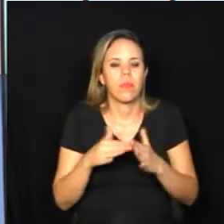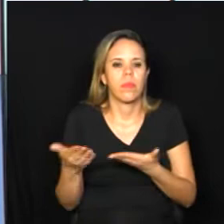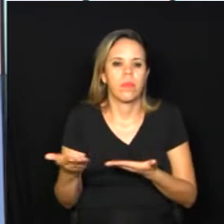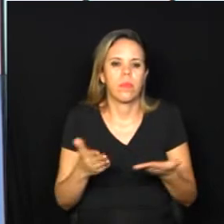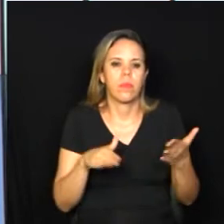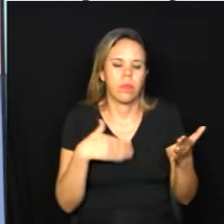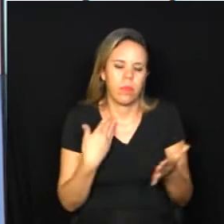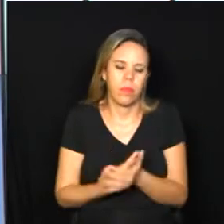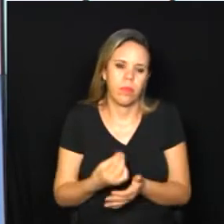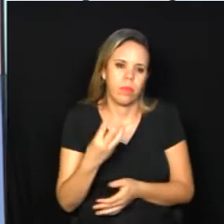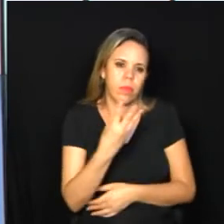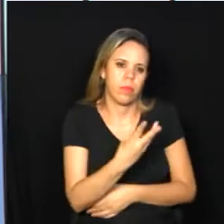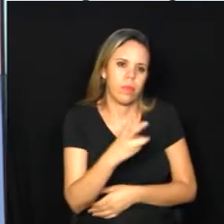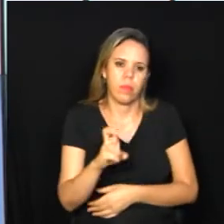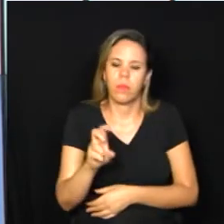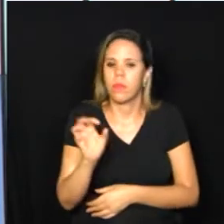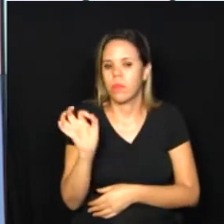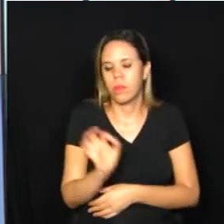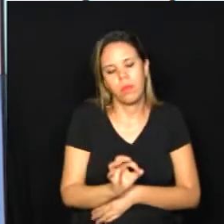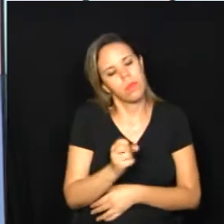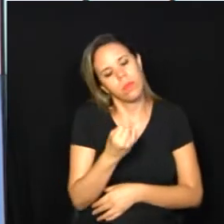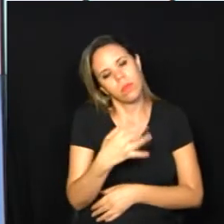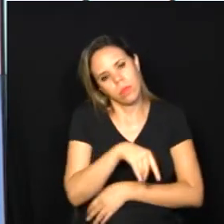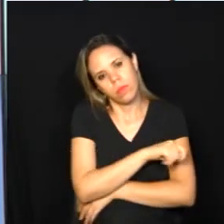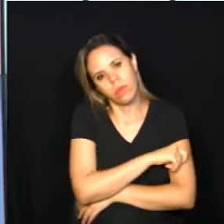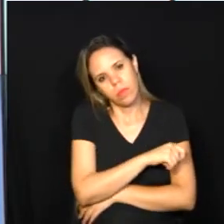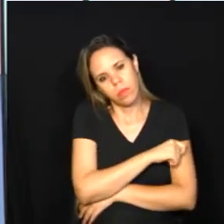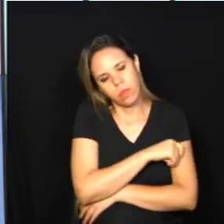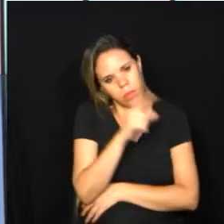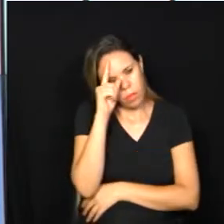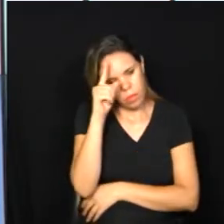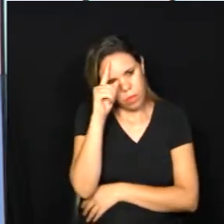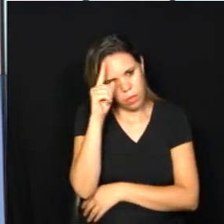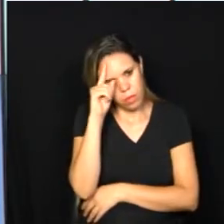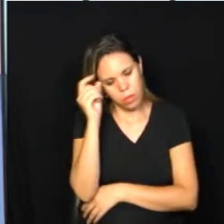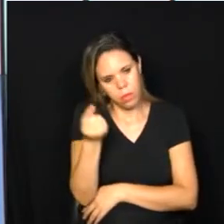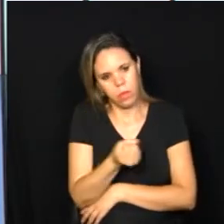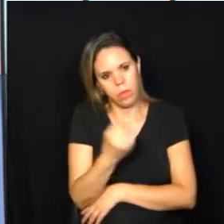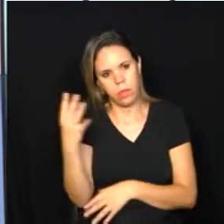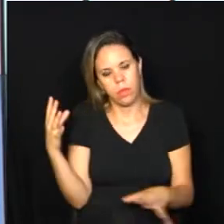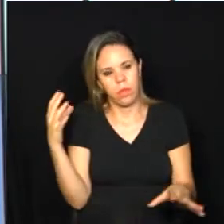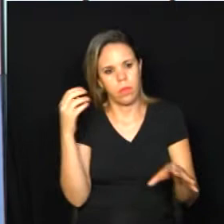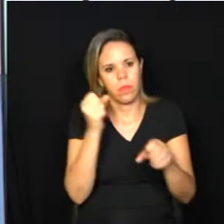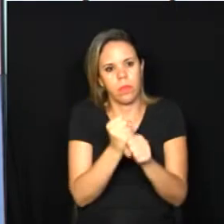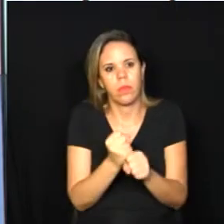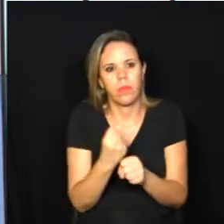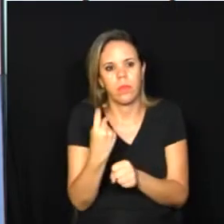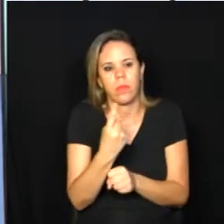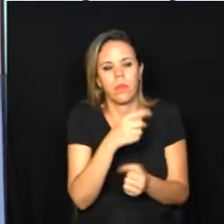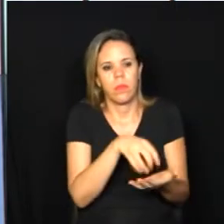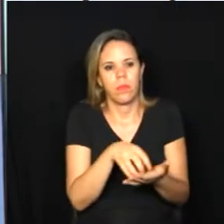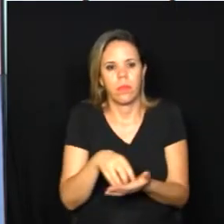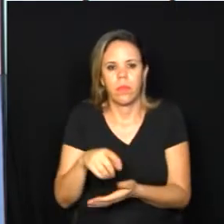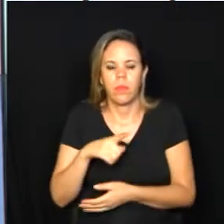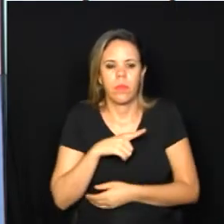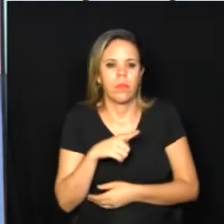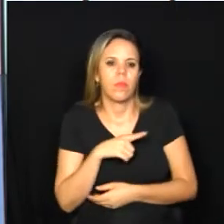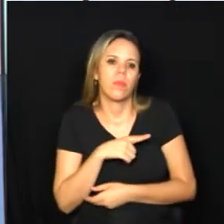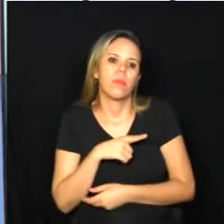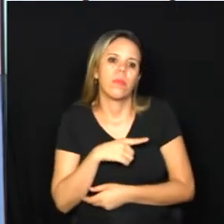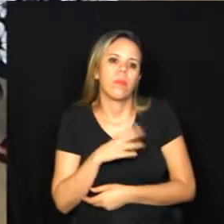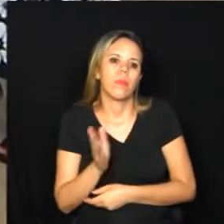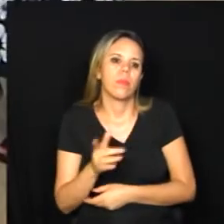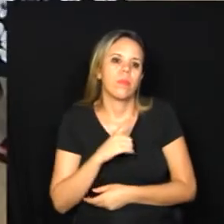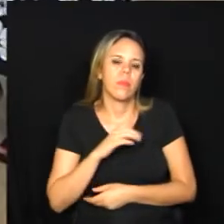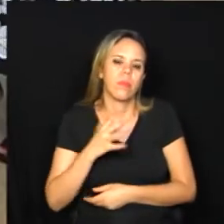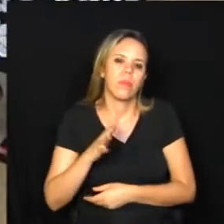até 35% dos alunos por dia, dessa capacidade total que cada unidade tem. Então, a gente já tem